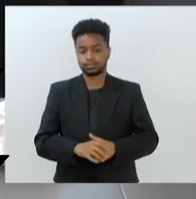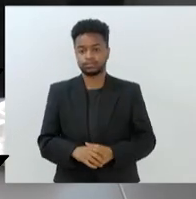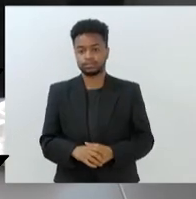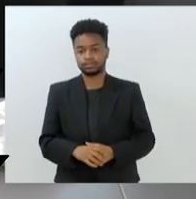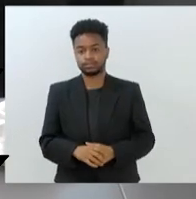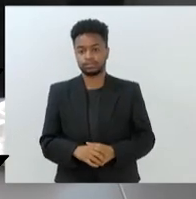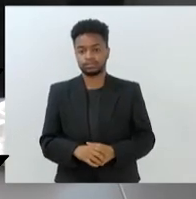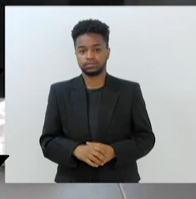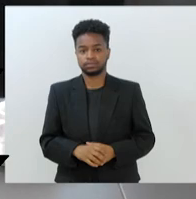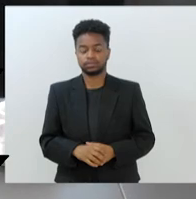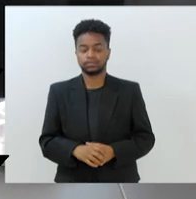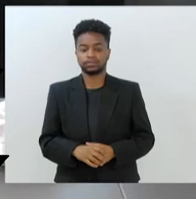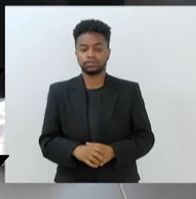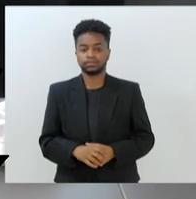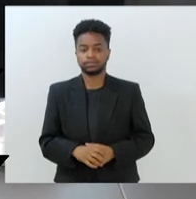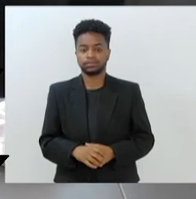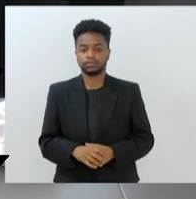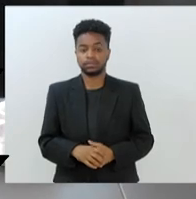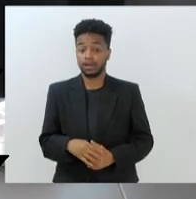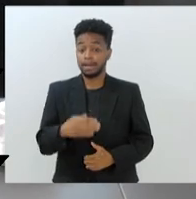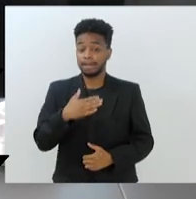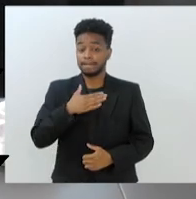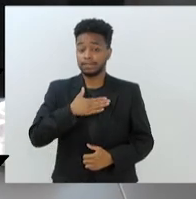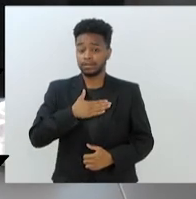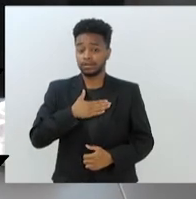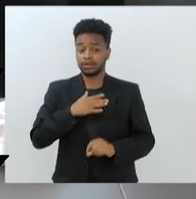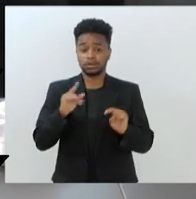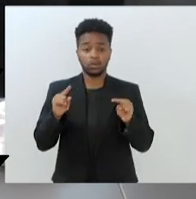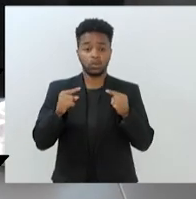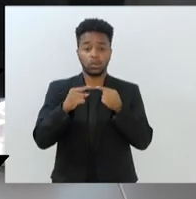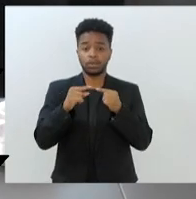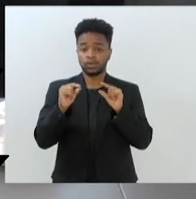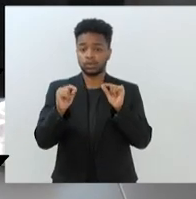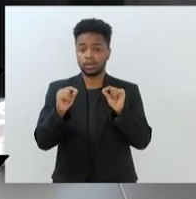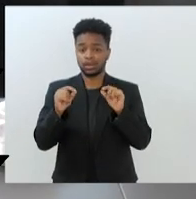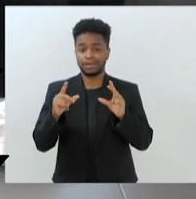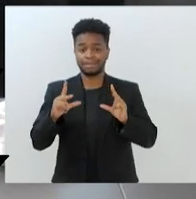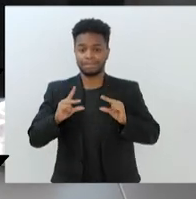Primeiro, uma questão para mim de mérito.